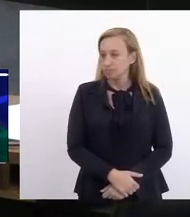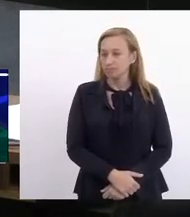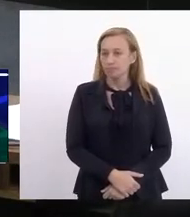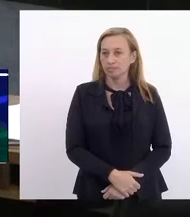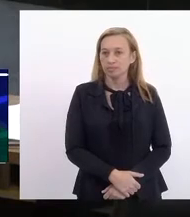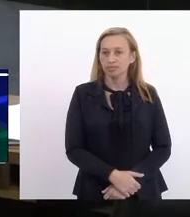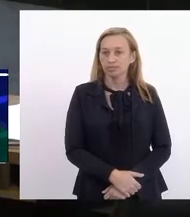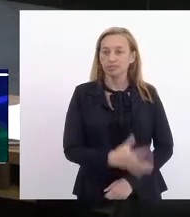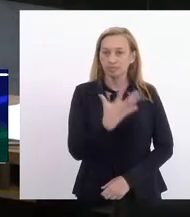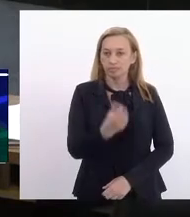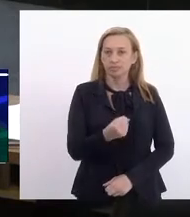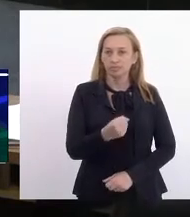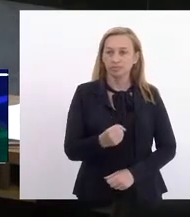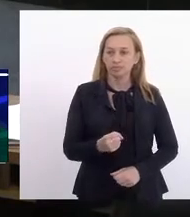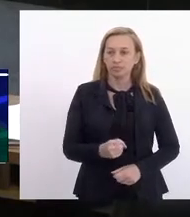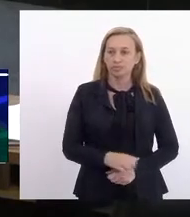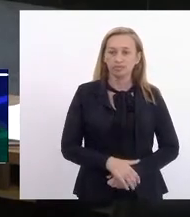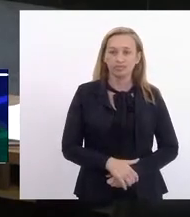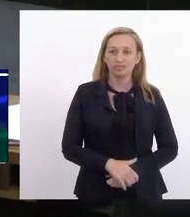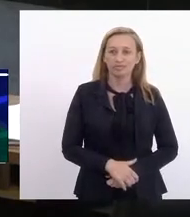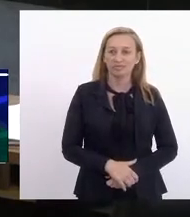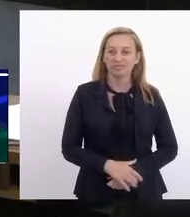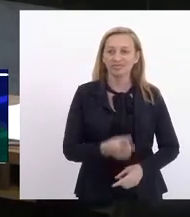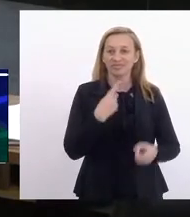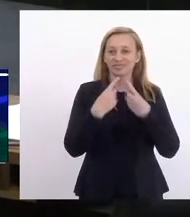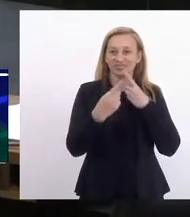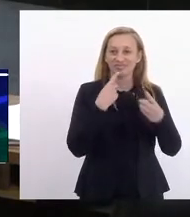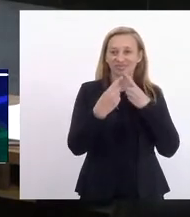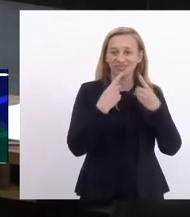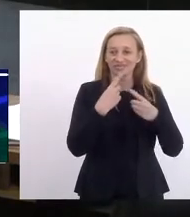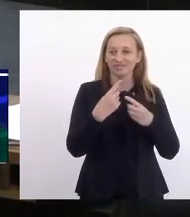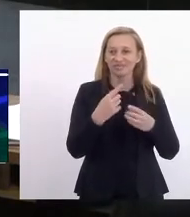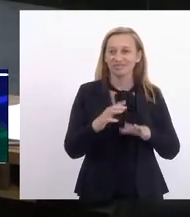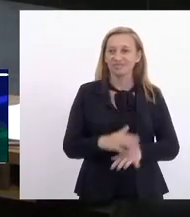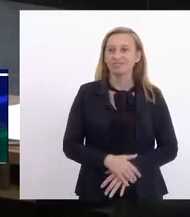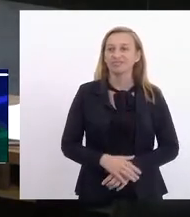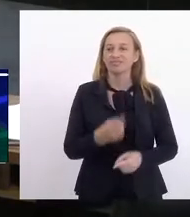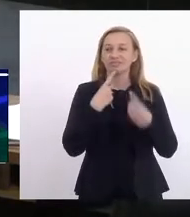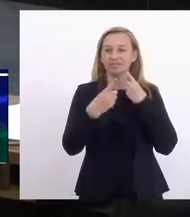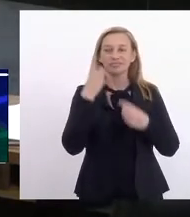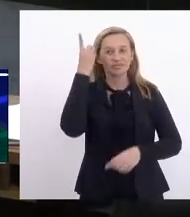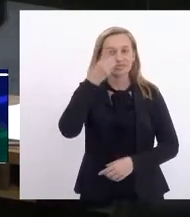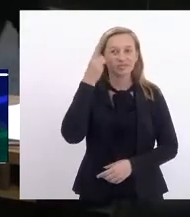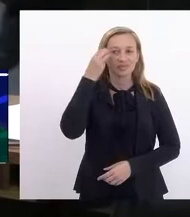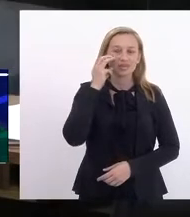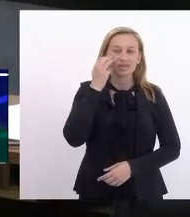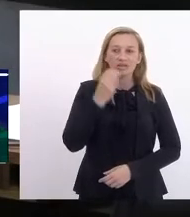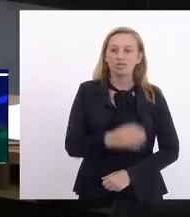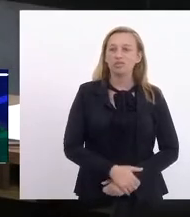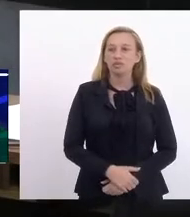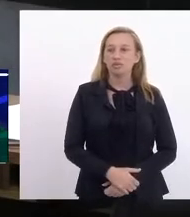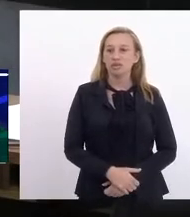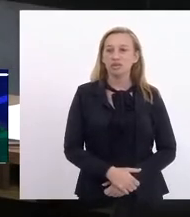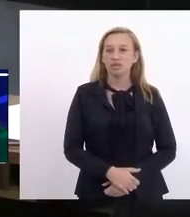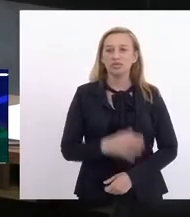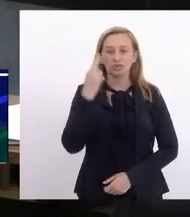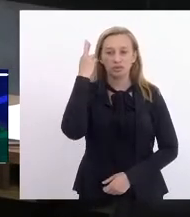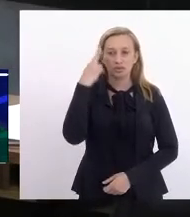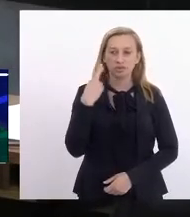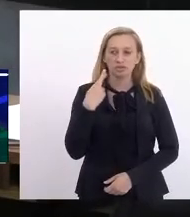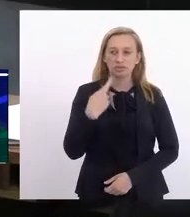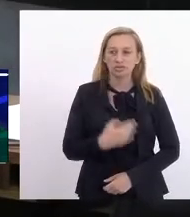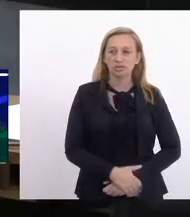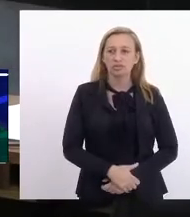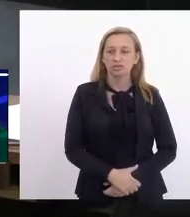Favorável. Com os pareceres emitidos, em discussão. Para discutir. Para discutir, o deputado Valdec, deputada Renata